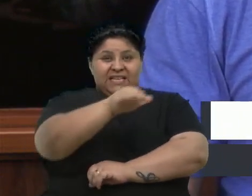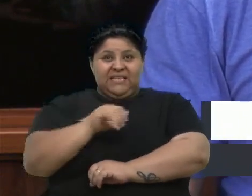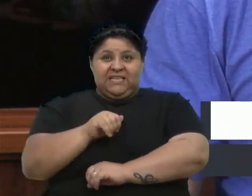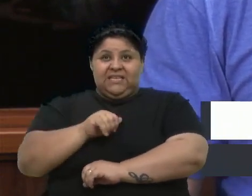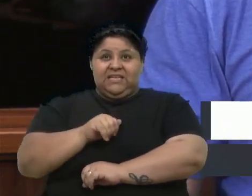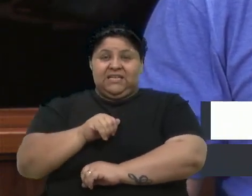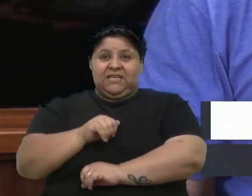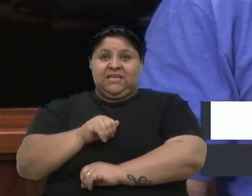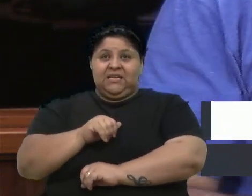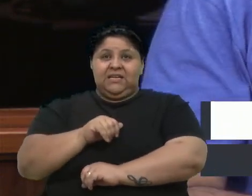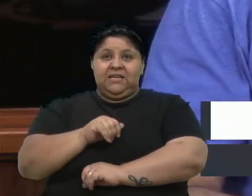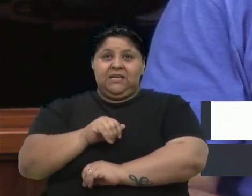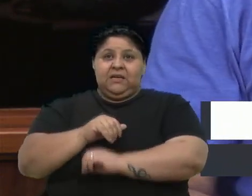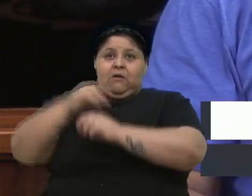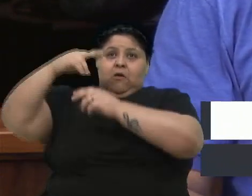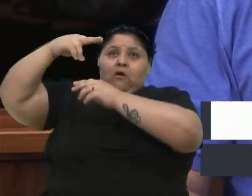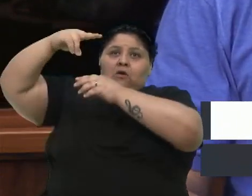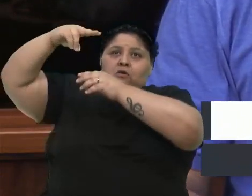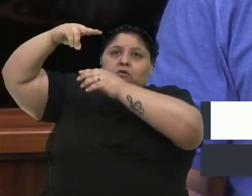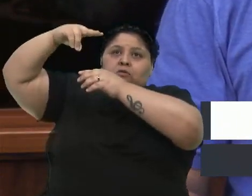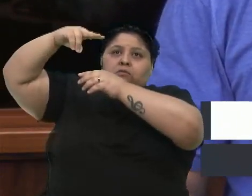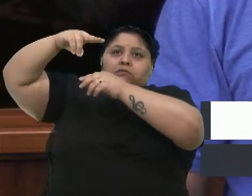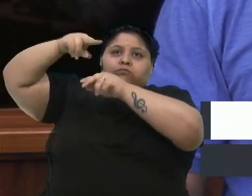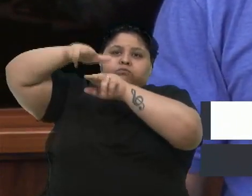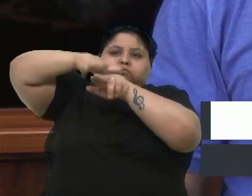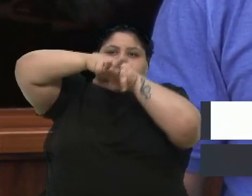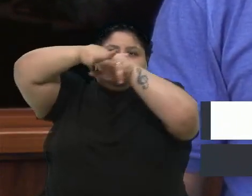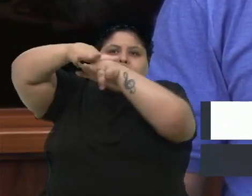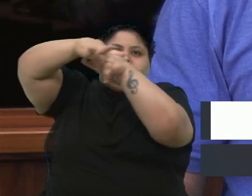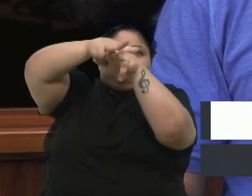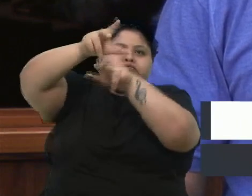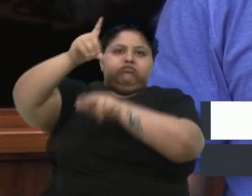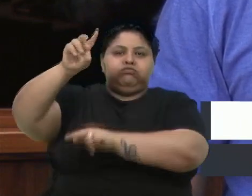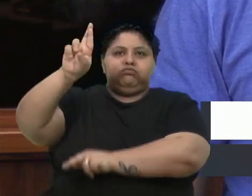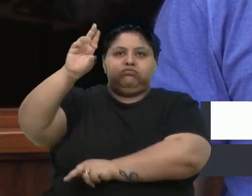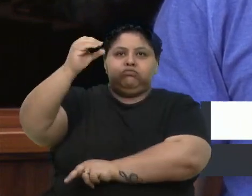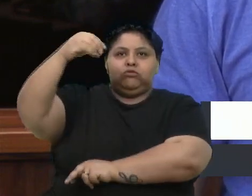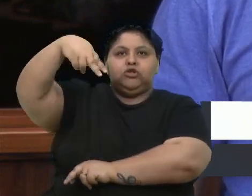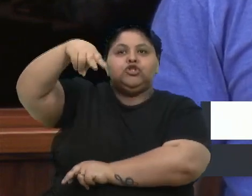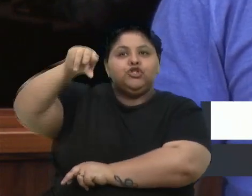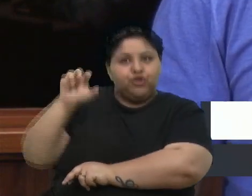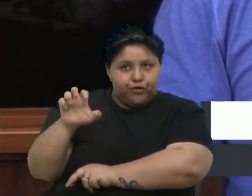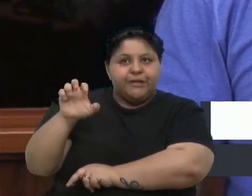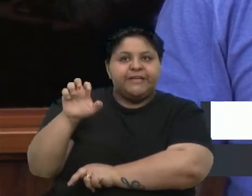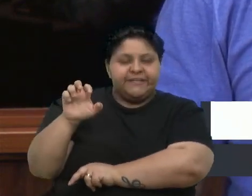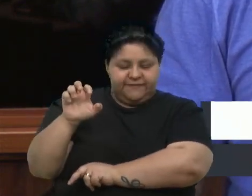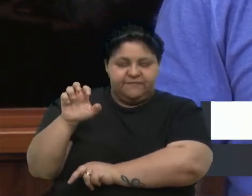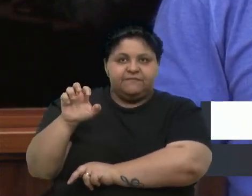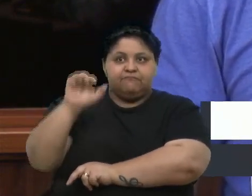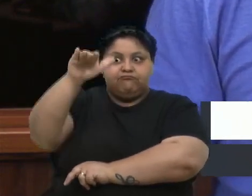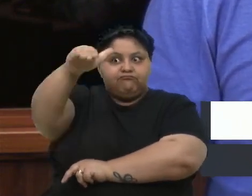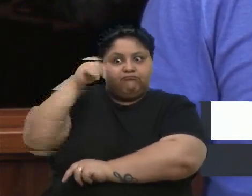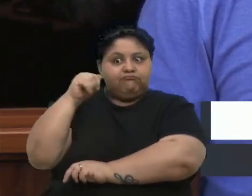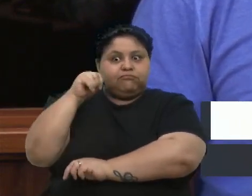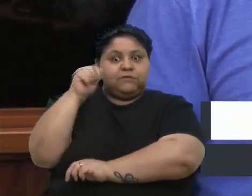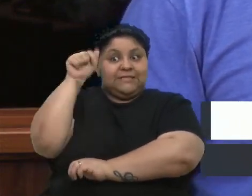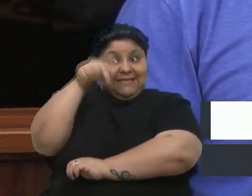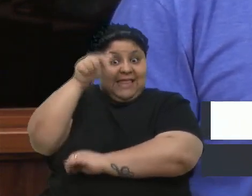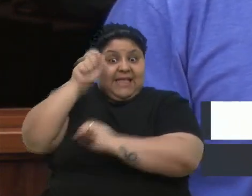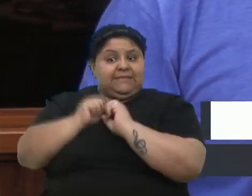que sobrevoava uma das galerias, né, daquela casa prisional. E nessa